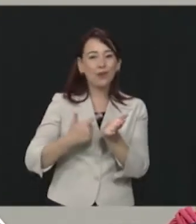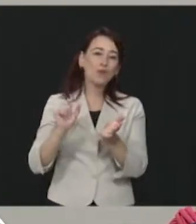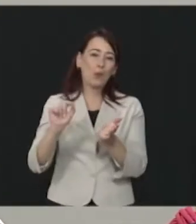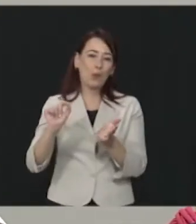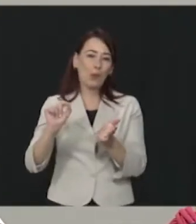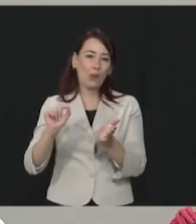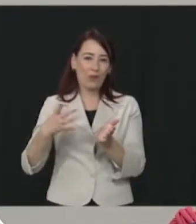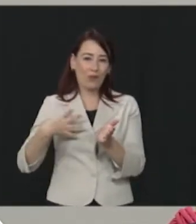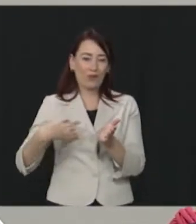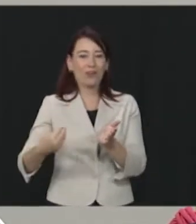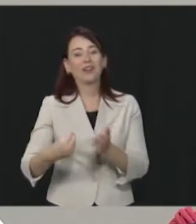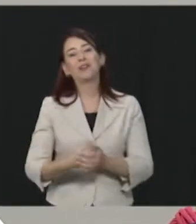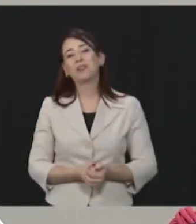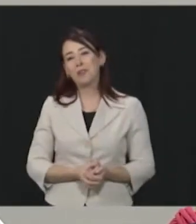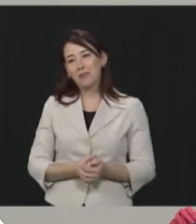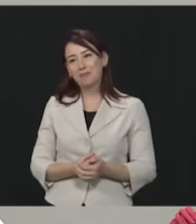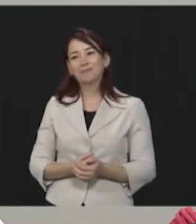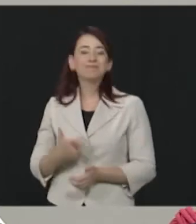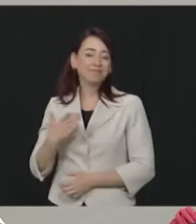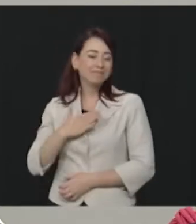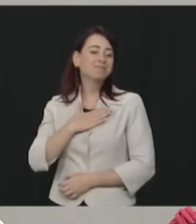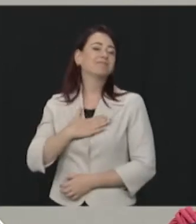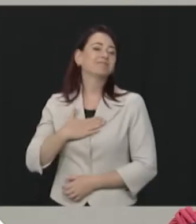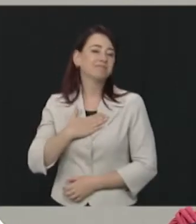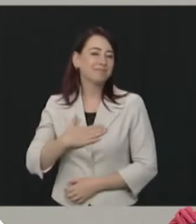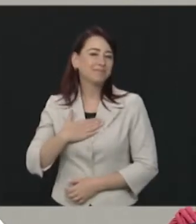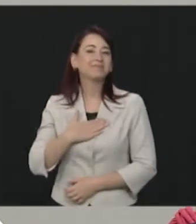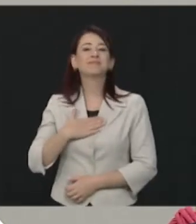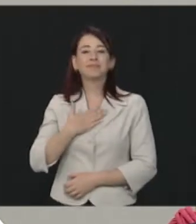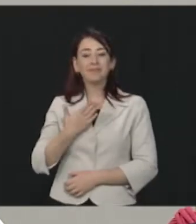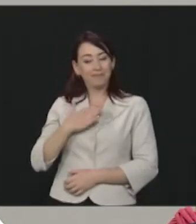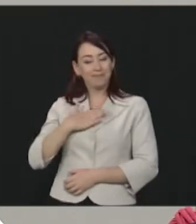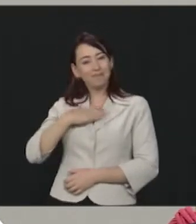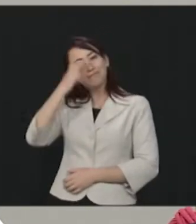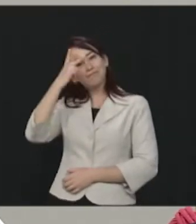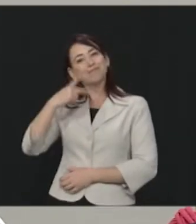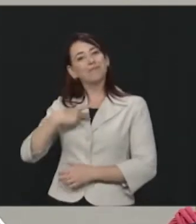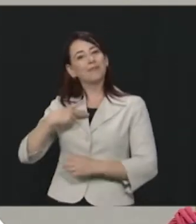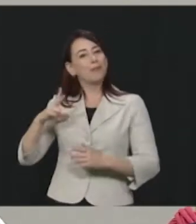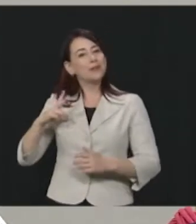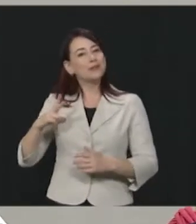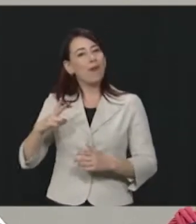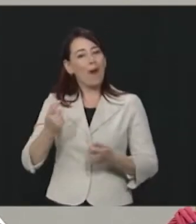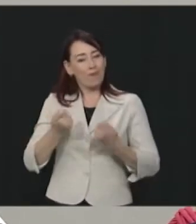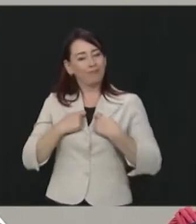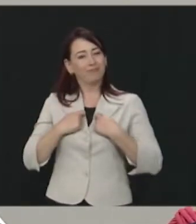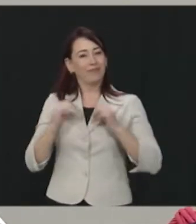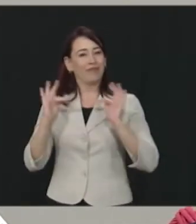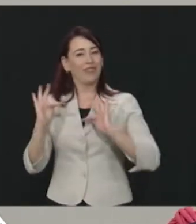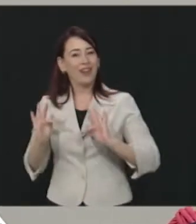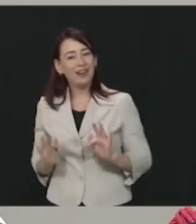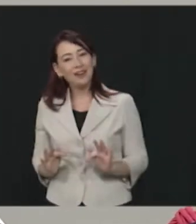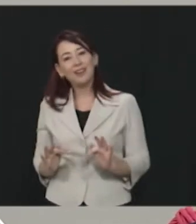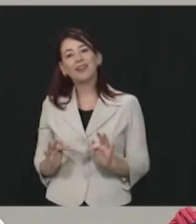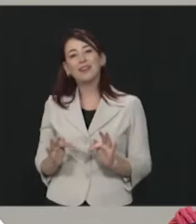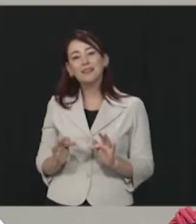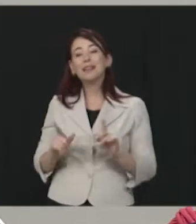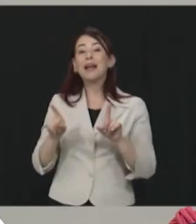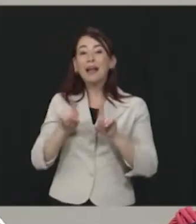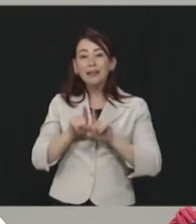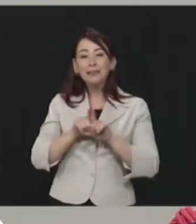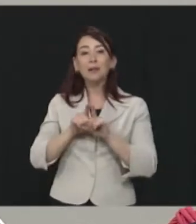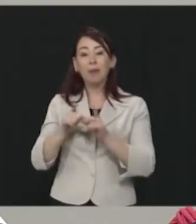Foi gratificante para mim, uma realização pessoal e também deixar um legado,